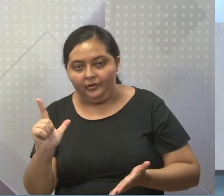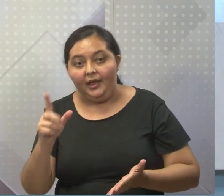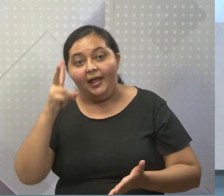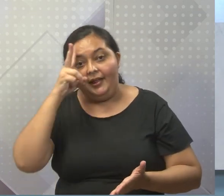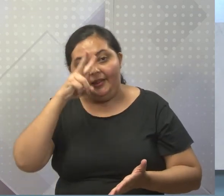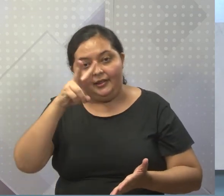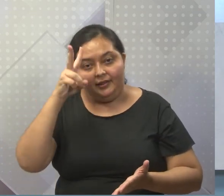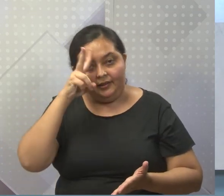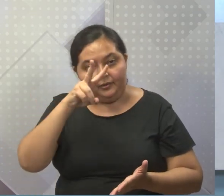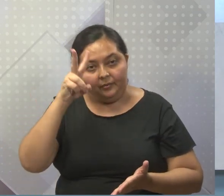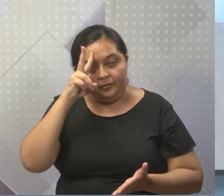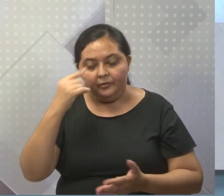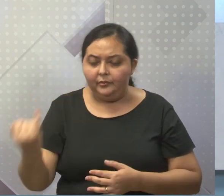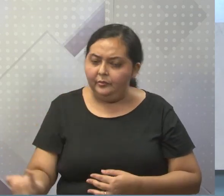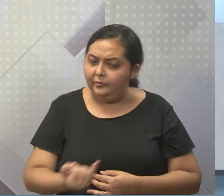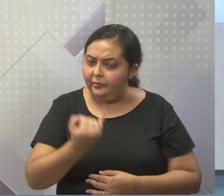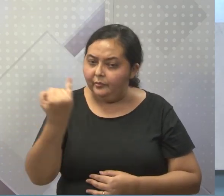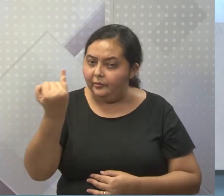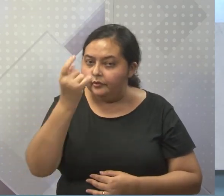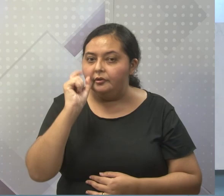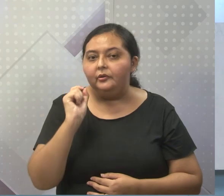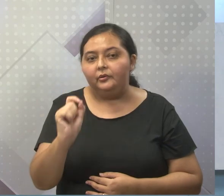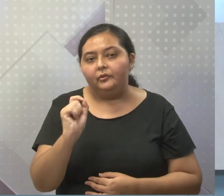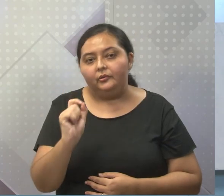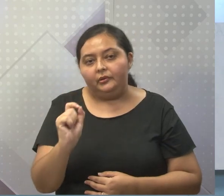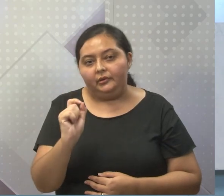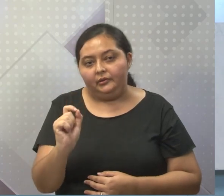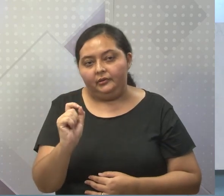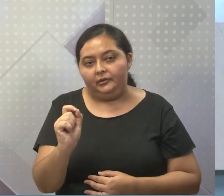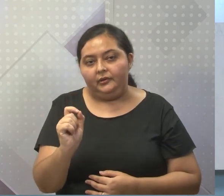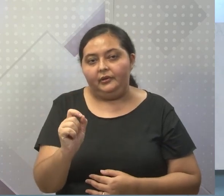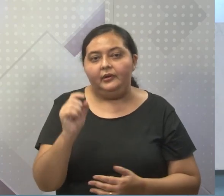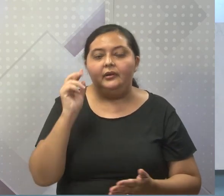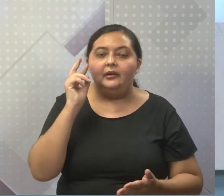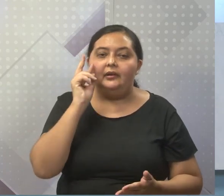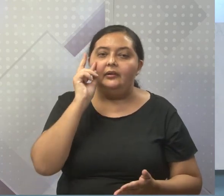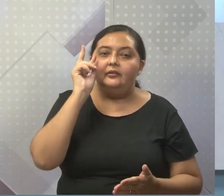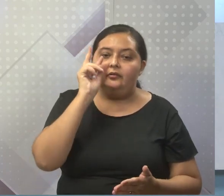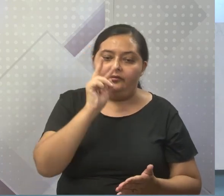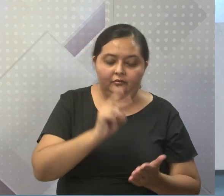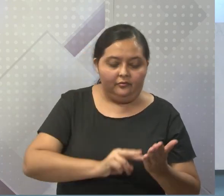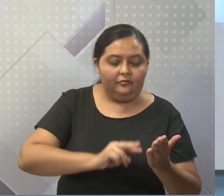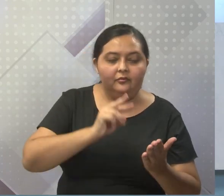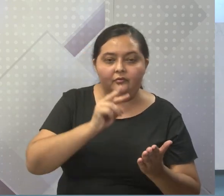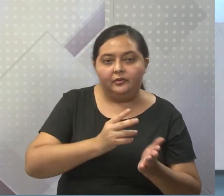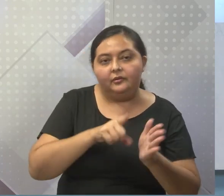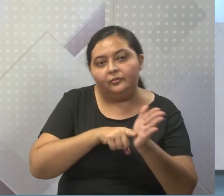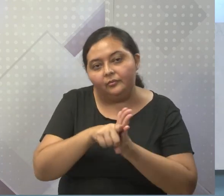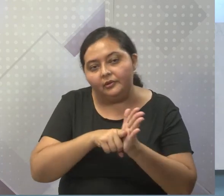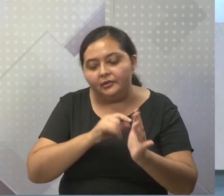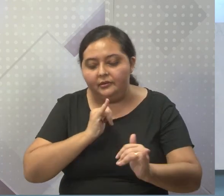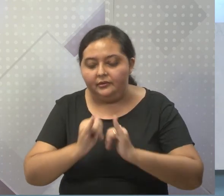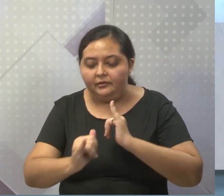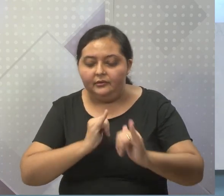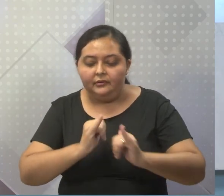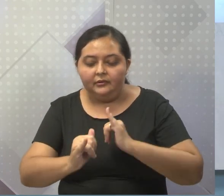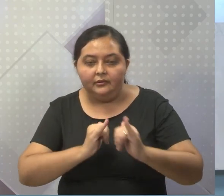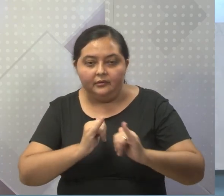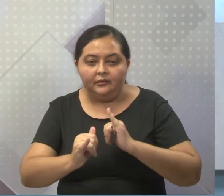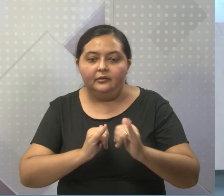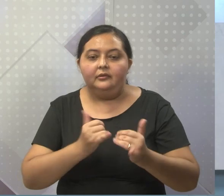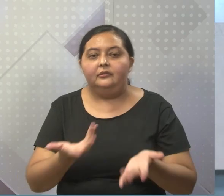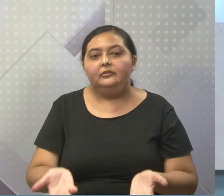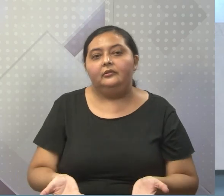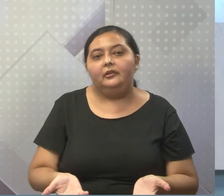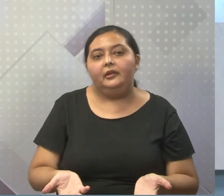é muito importante vocês dêem uma olhadinha, que é aquele que tem acesso à internet, dá uma pesquisada na internet também. E